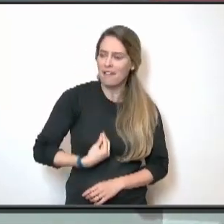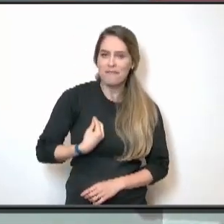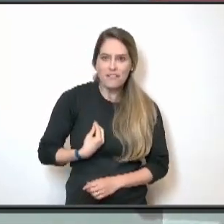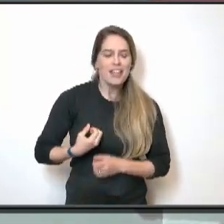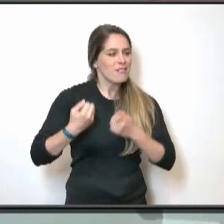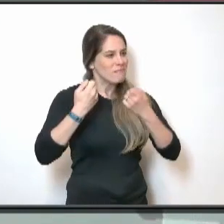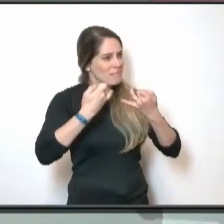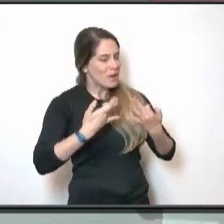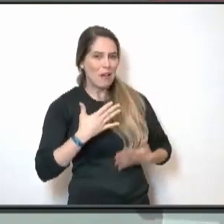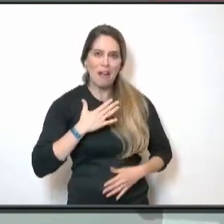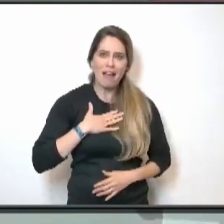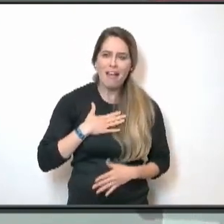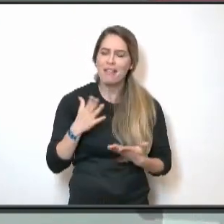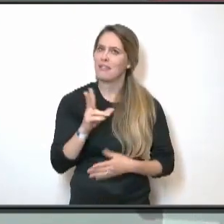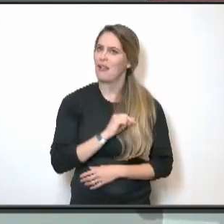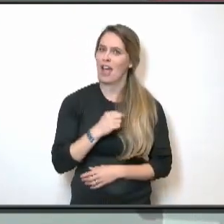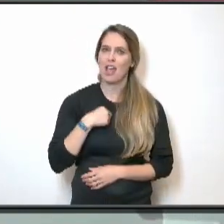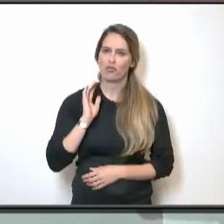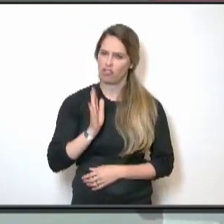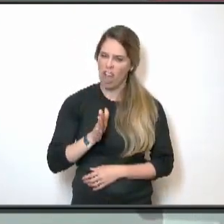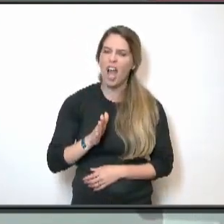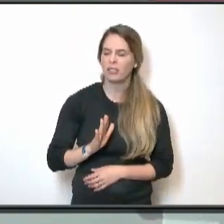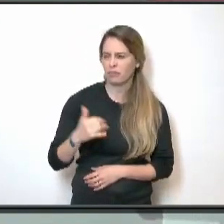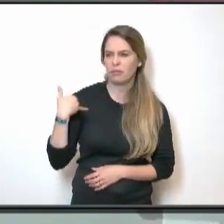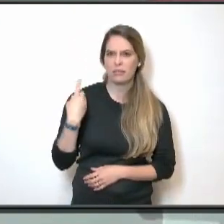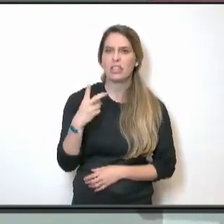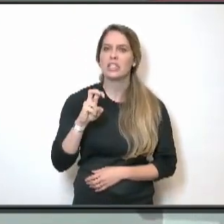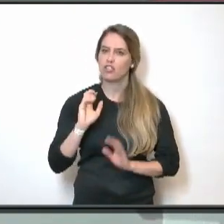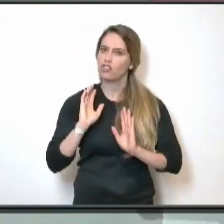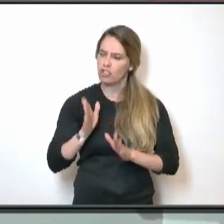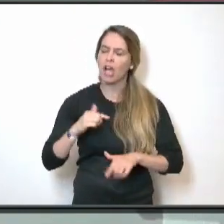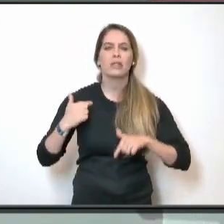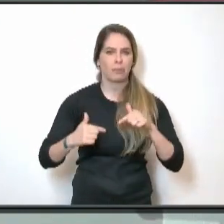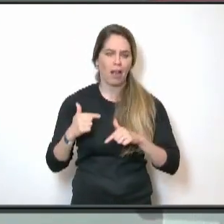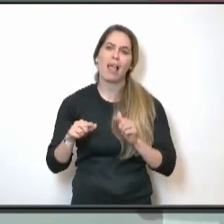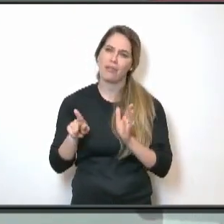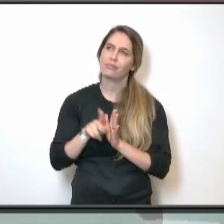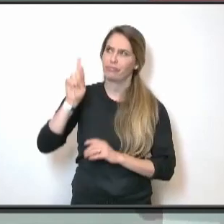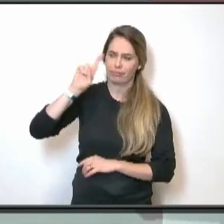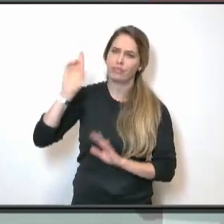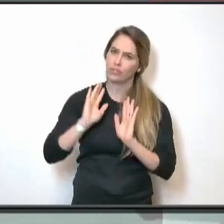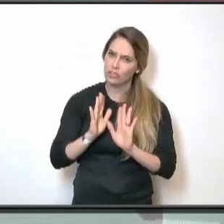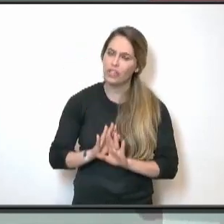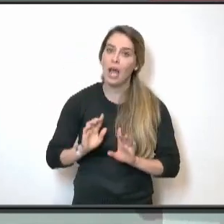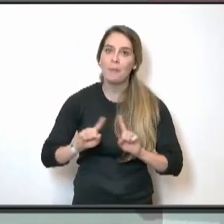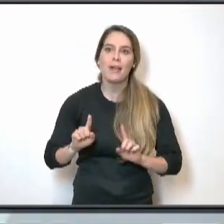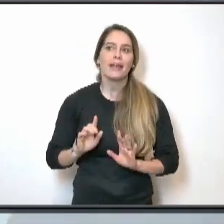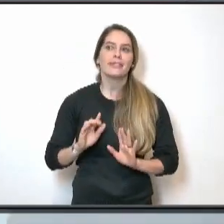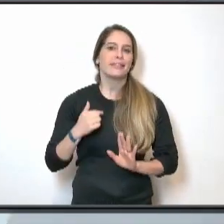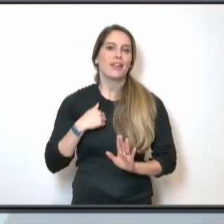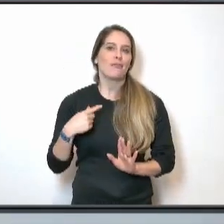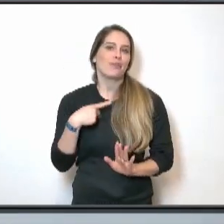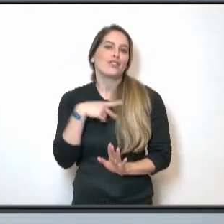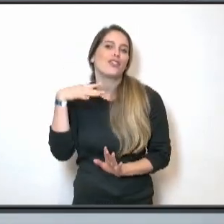no ministério desde os 15 anos de idade, mas como pastor ordenado, eu tinha apenas alguns meses. Eu